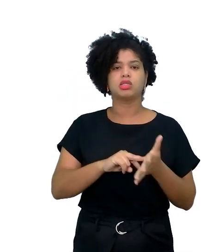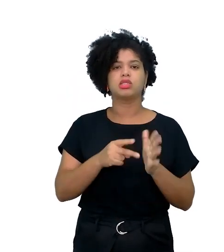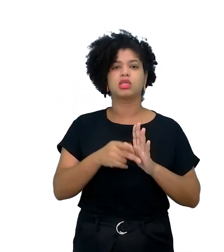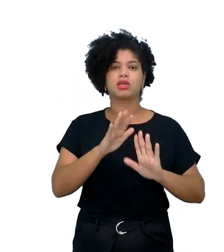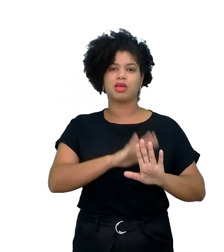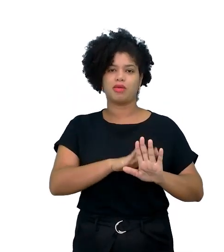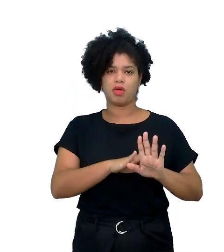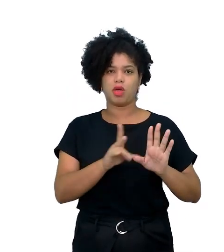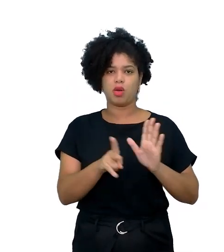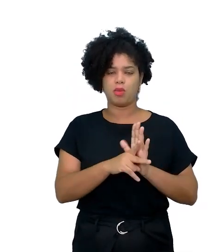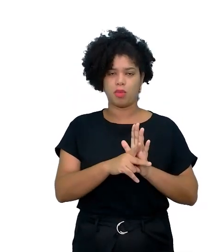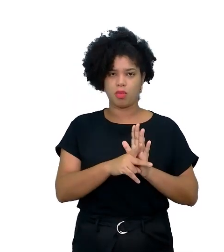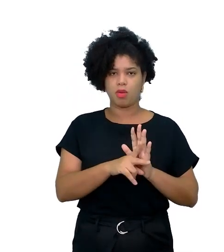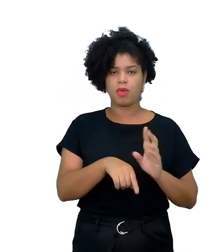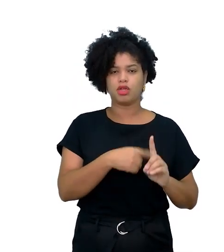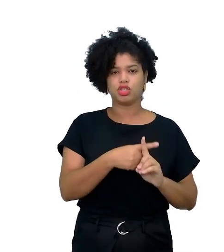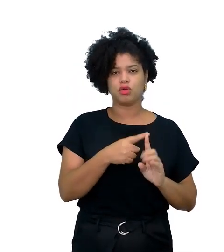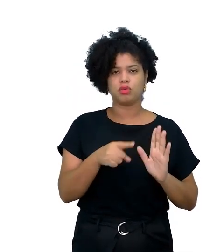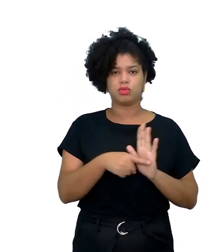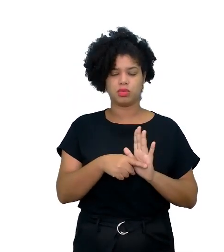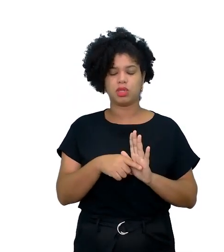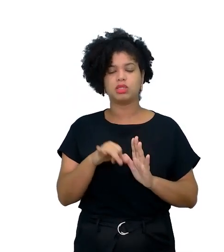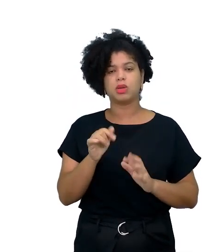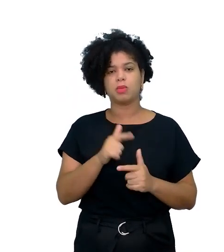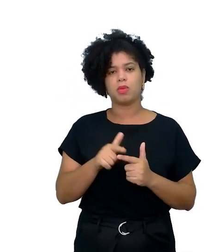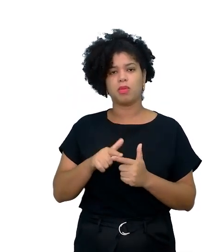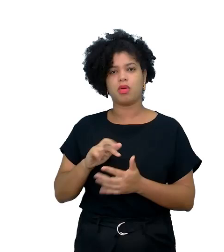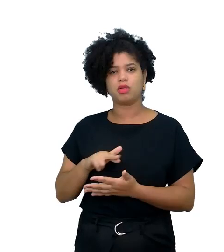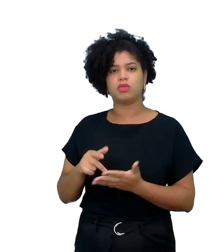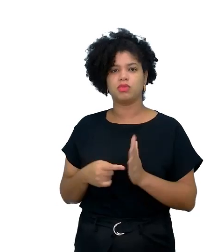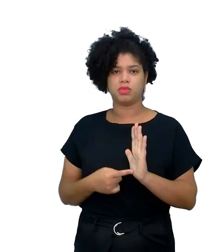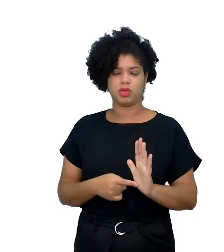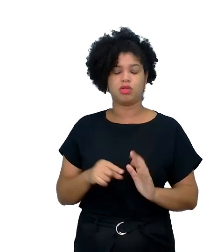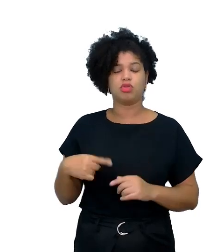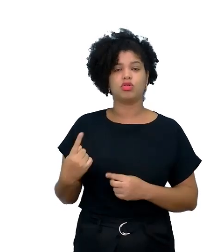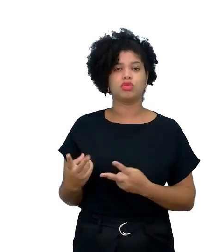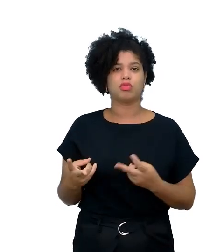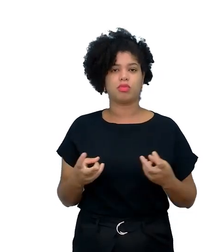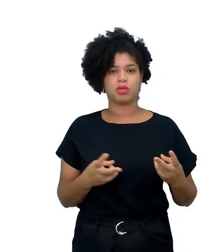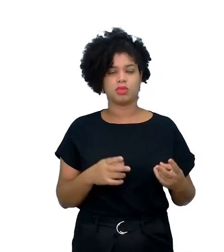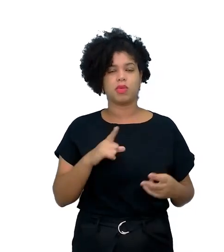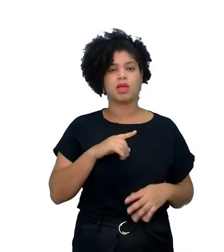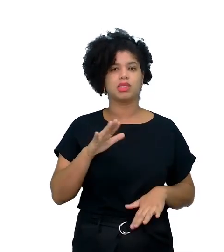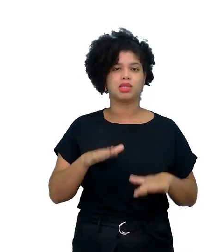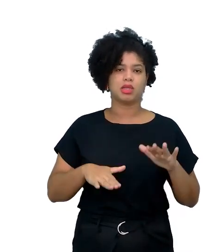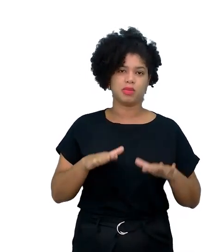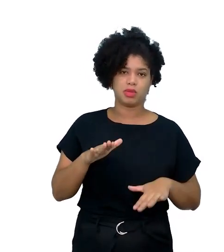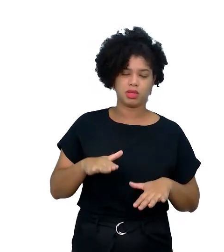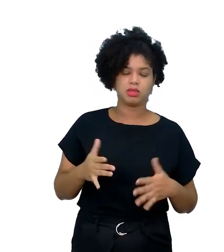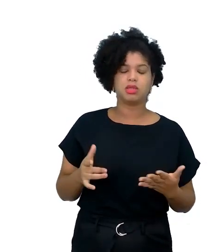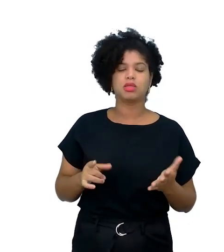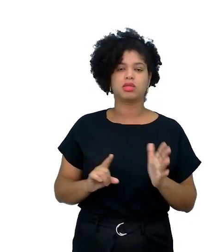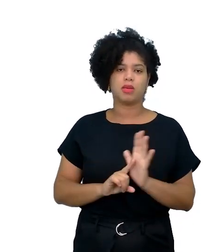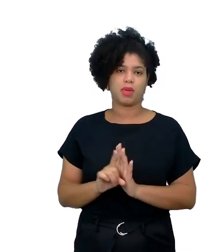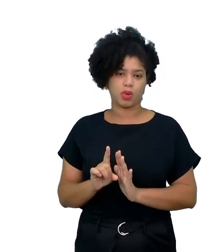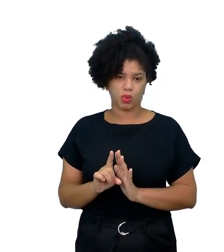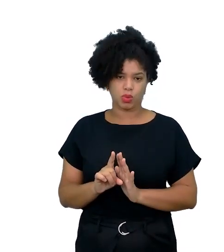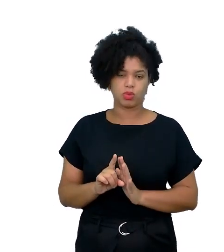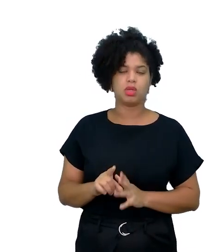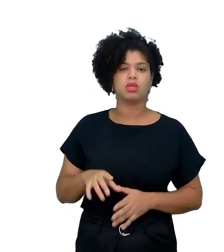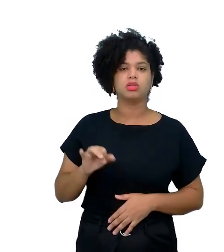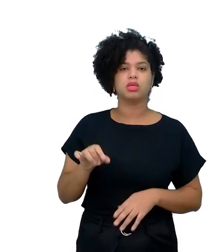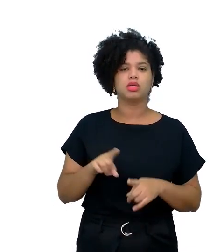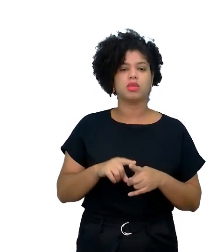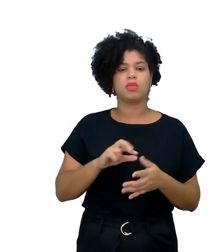do campo aditivo para cada problema apresentado, iremos observar que, dependendo da pergunta, né, e